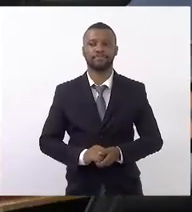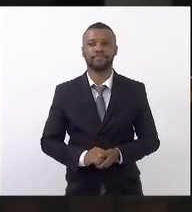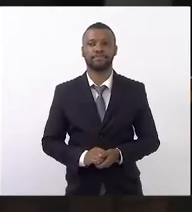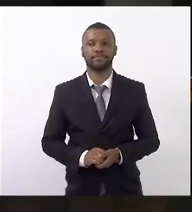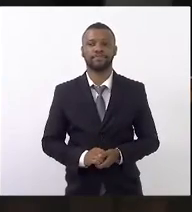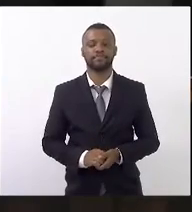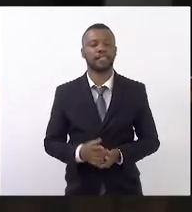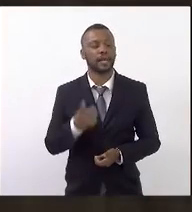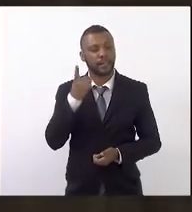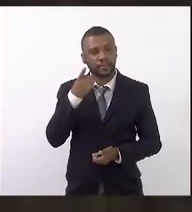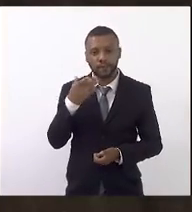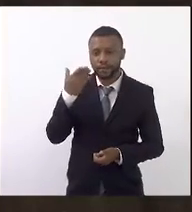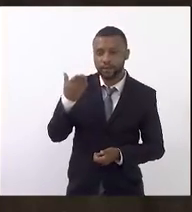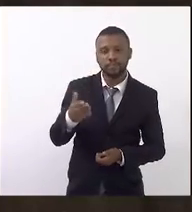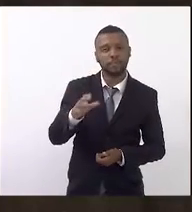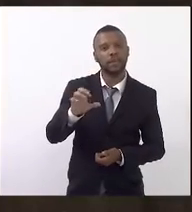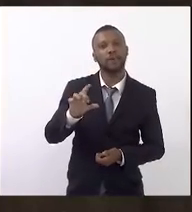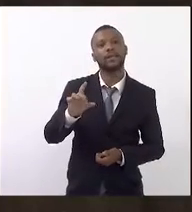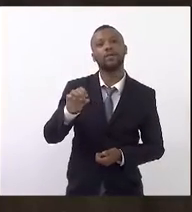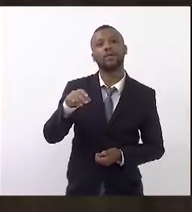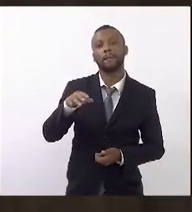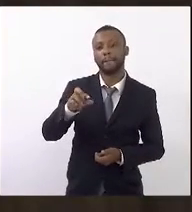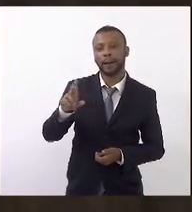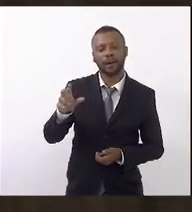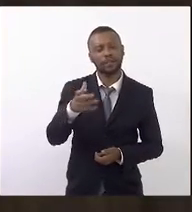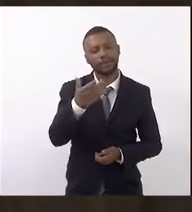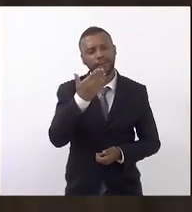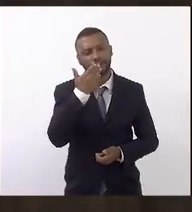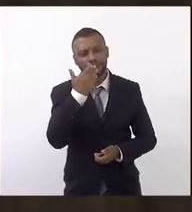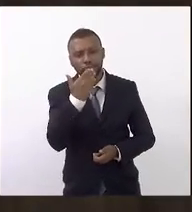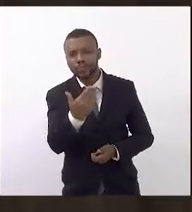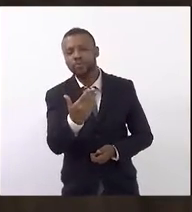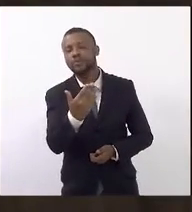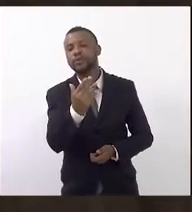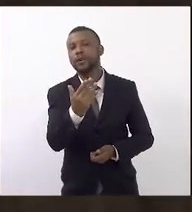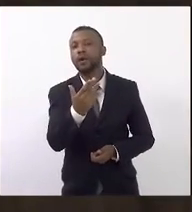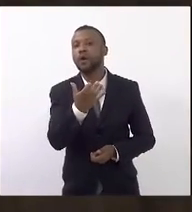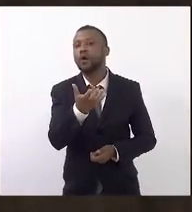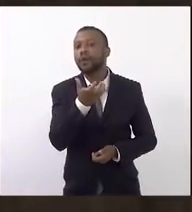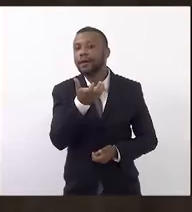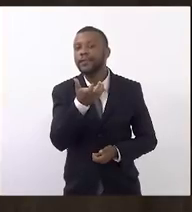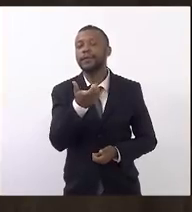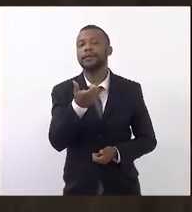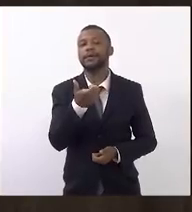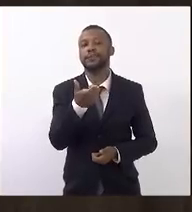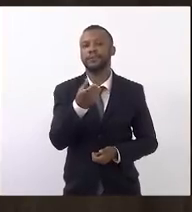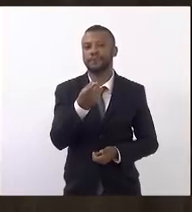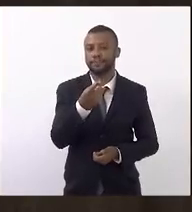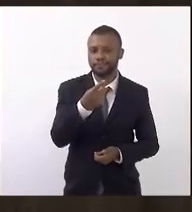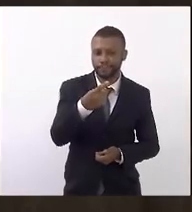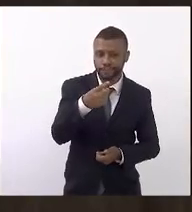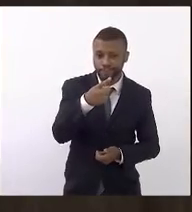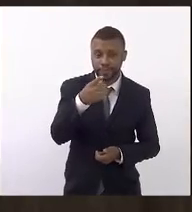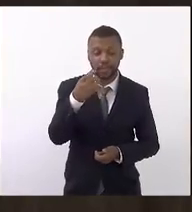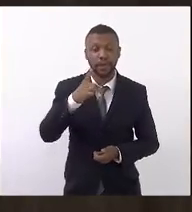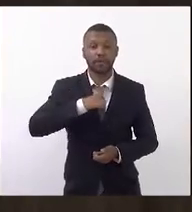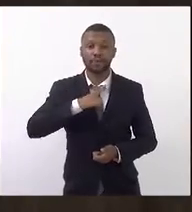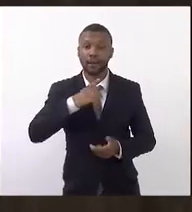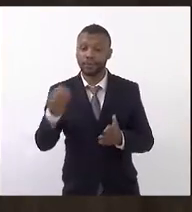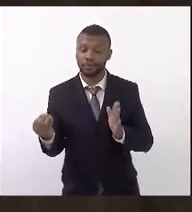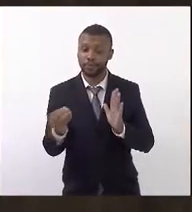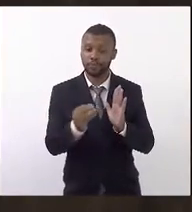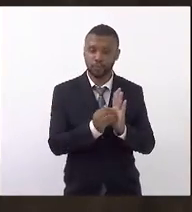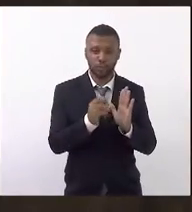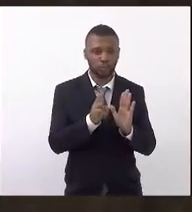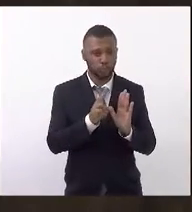Deputado Eliomar. Não, eu faria uma solicitação que eu gostaria que constasse o nome da deputada